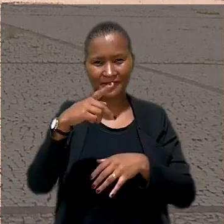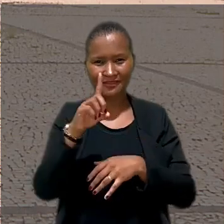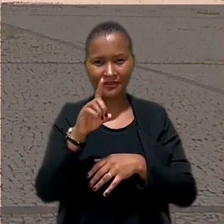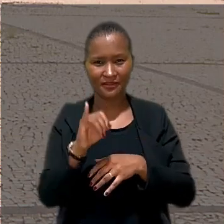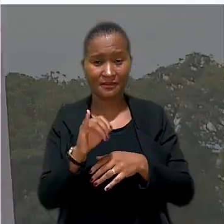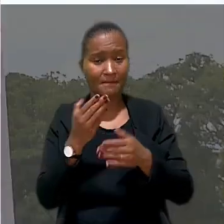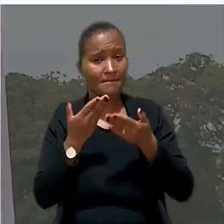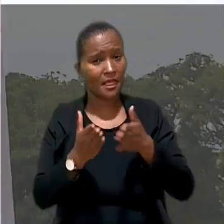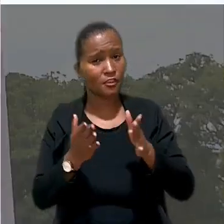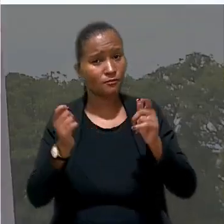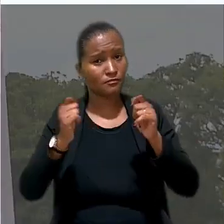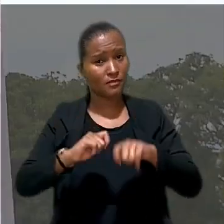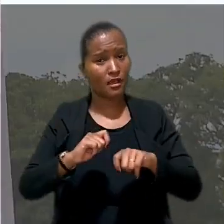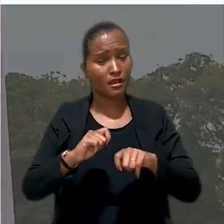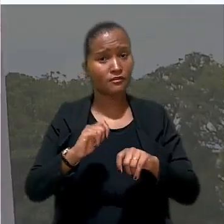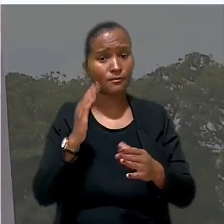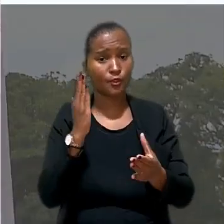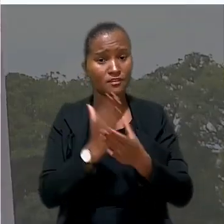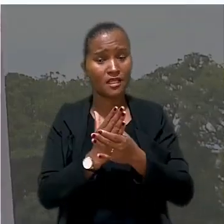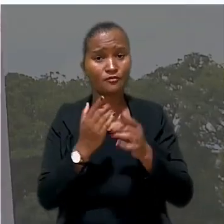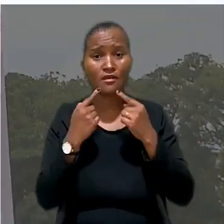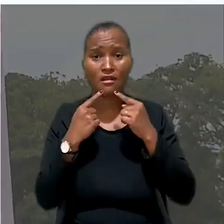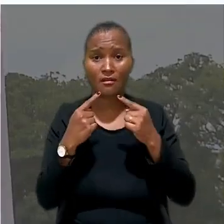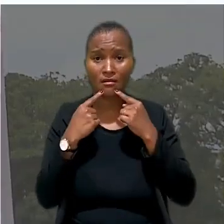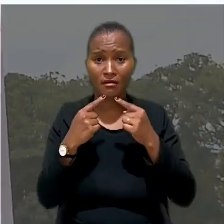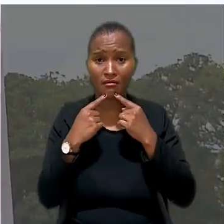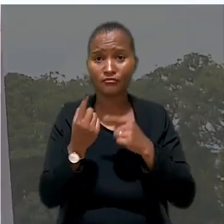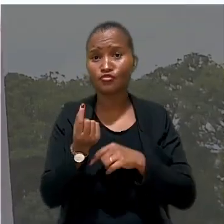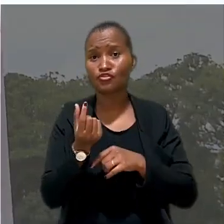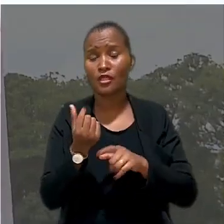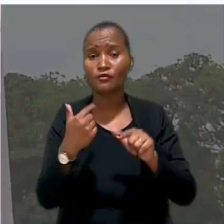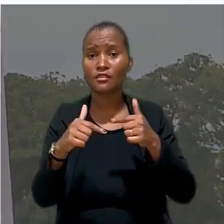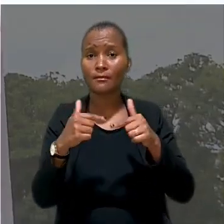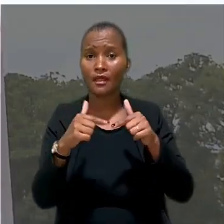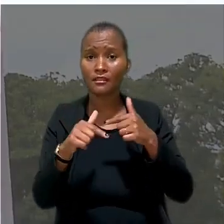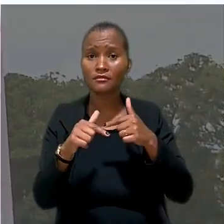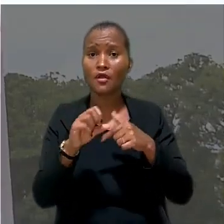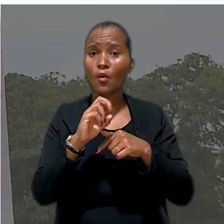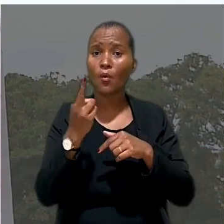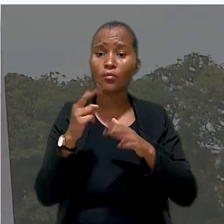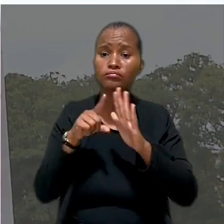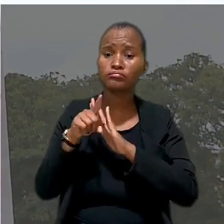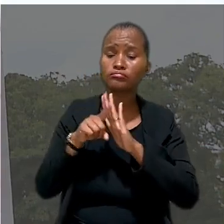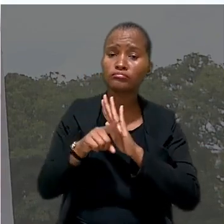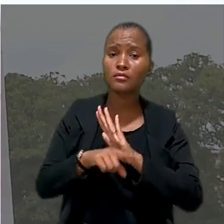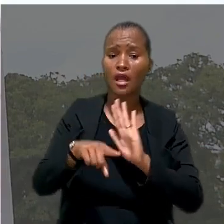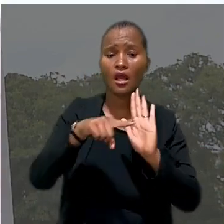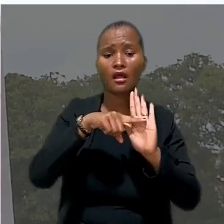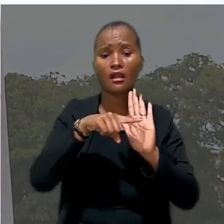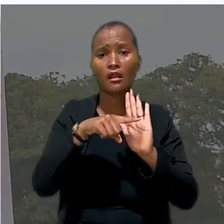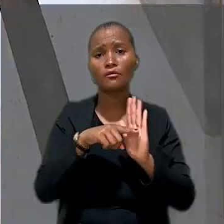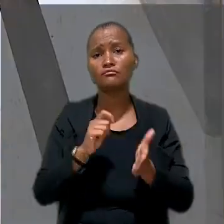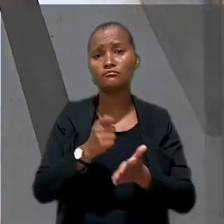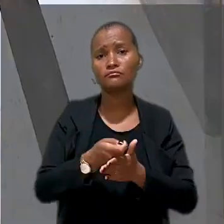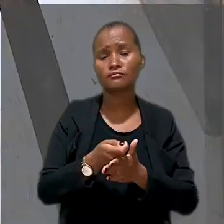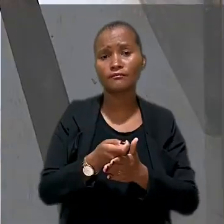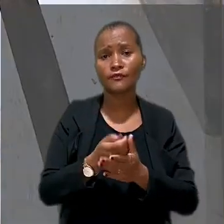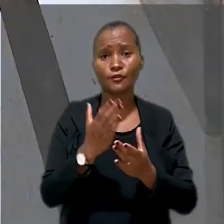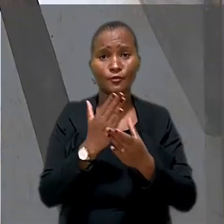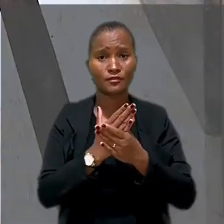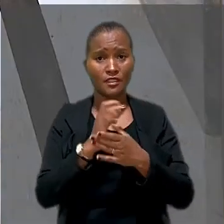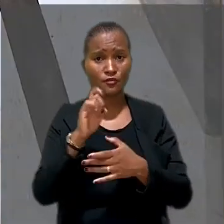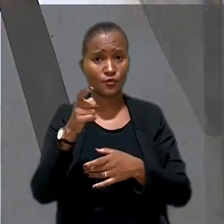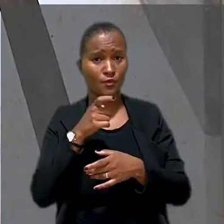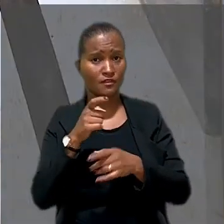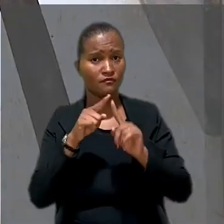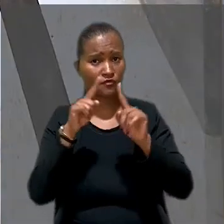perde a possibilidade de reclamar na Justiça verbas trabalhistas ou de questionar a validade da cláusula de quitação. No processo,